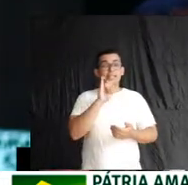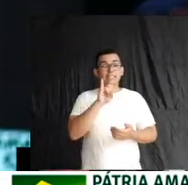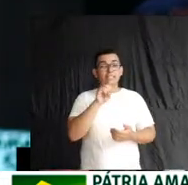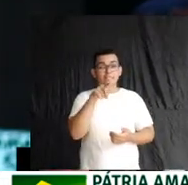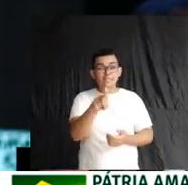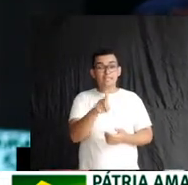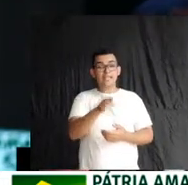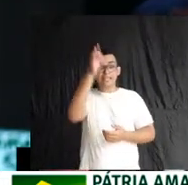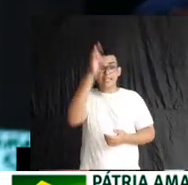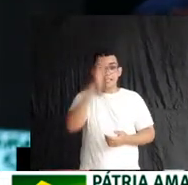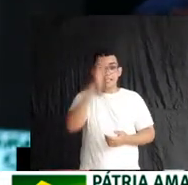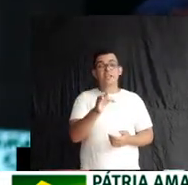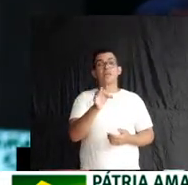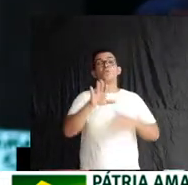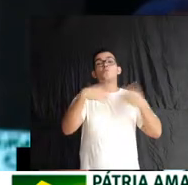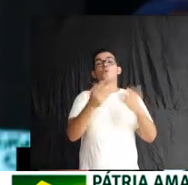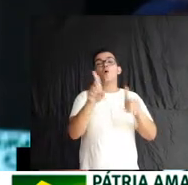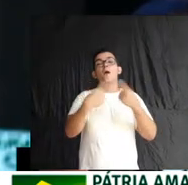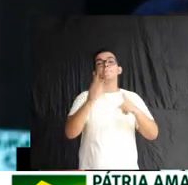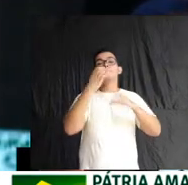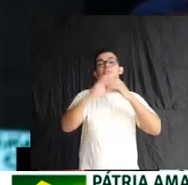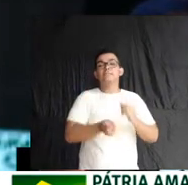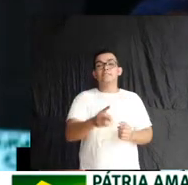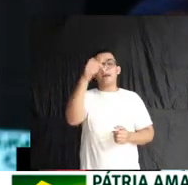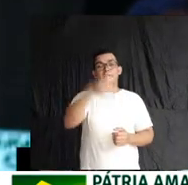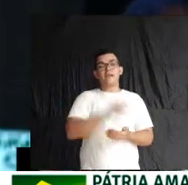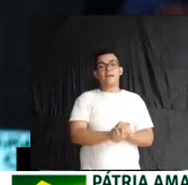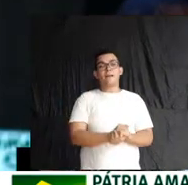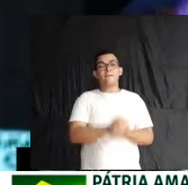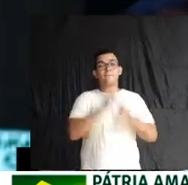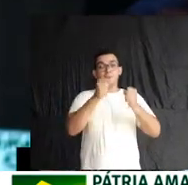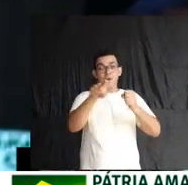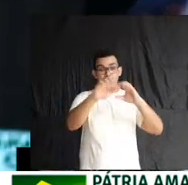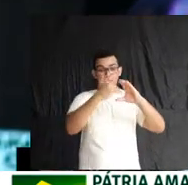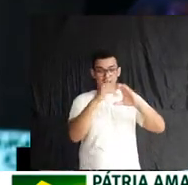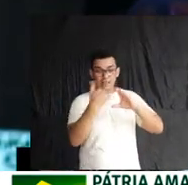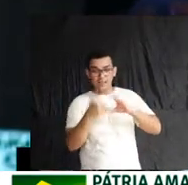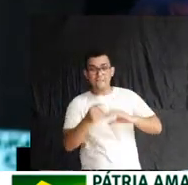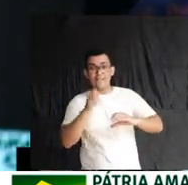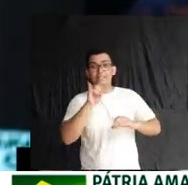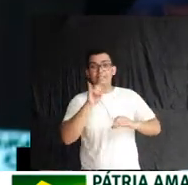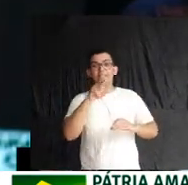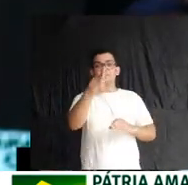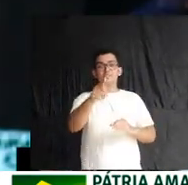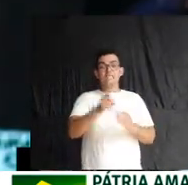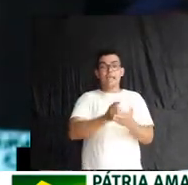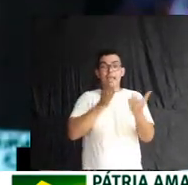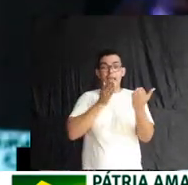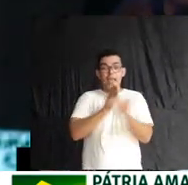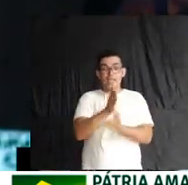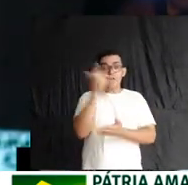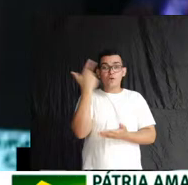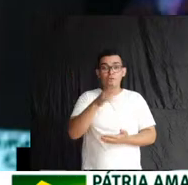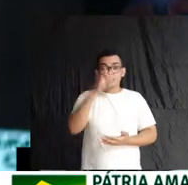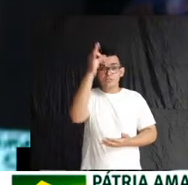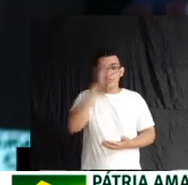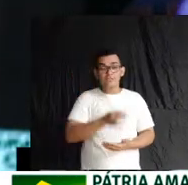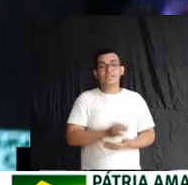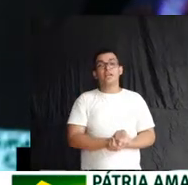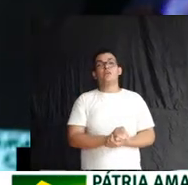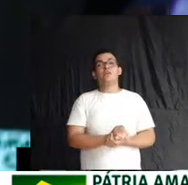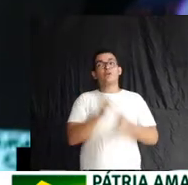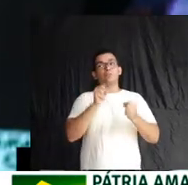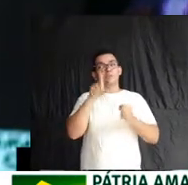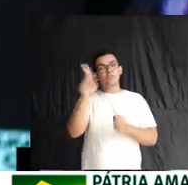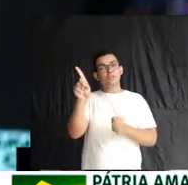de saideira de sempre, aquela que não pode faltar. O David já tocou muito, ele foi músico, né? Foi batera e tal,